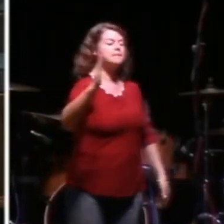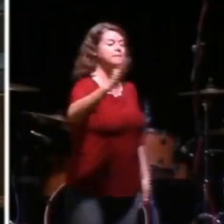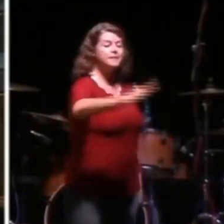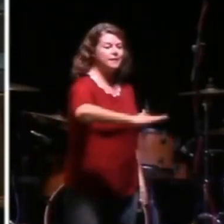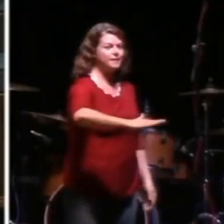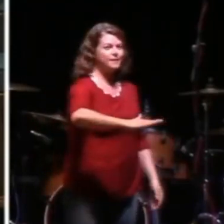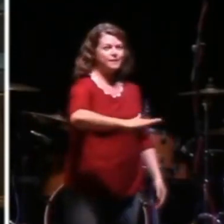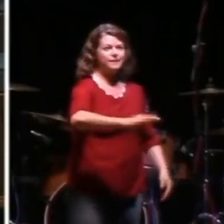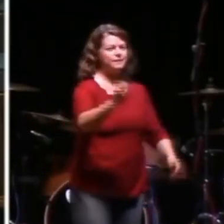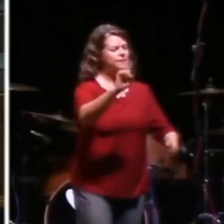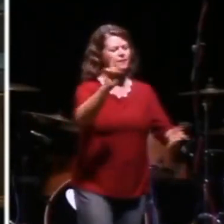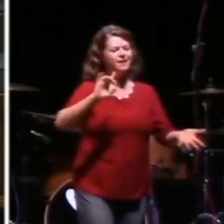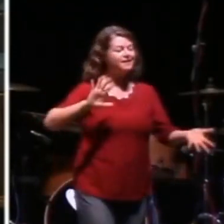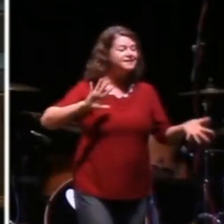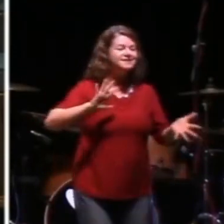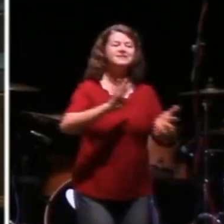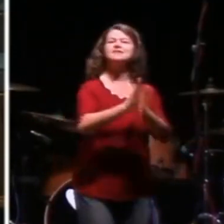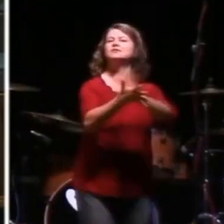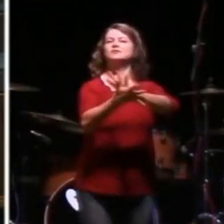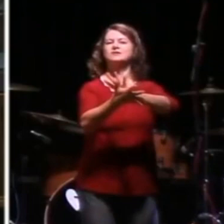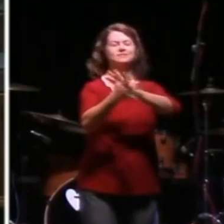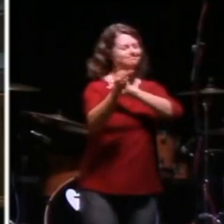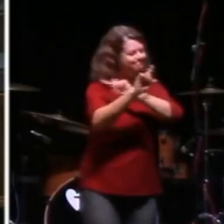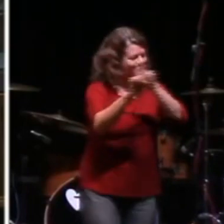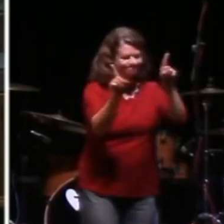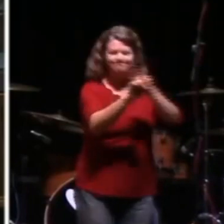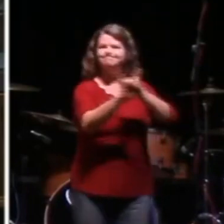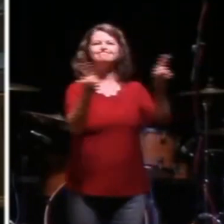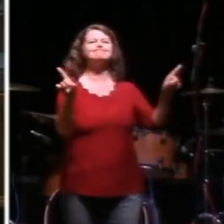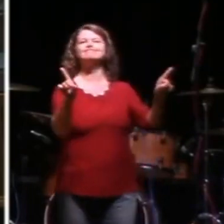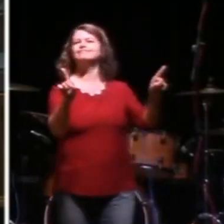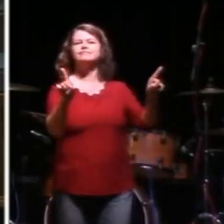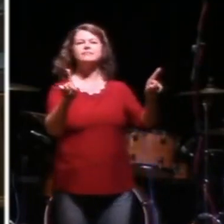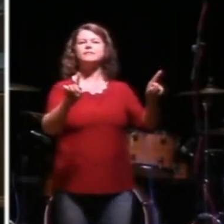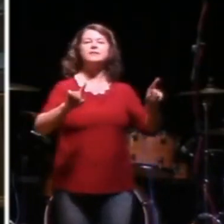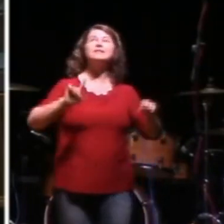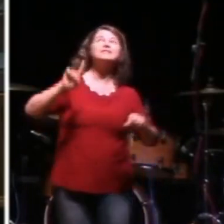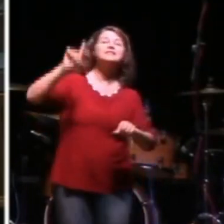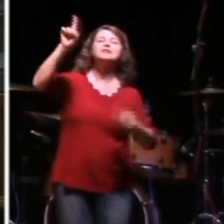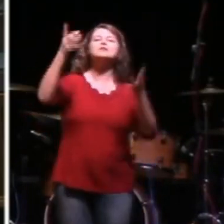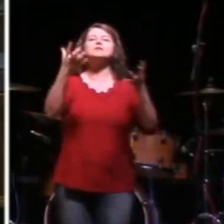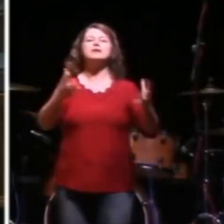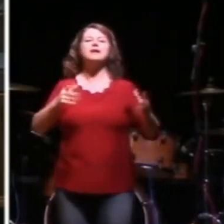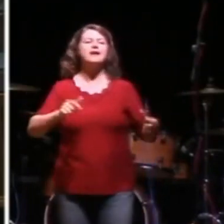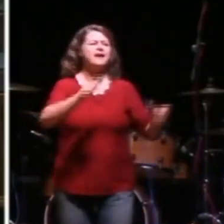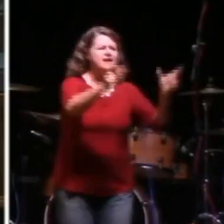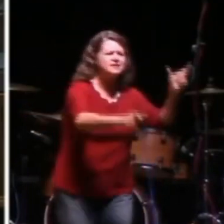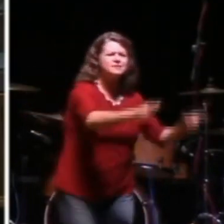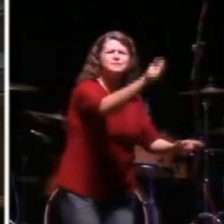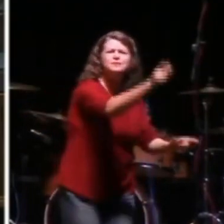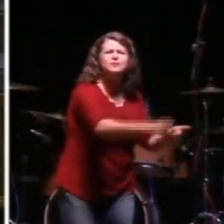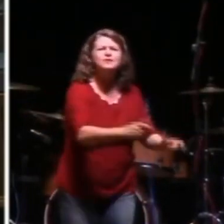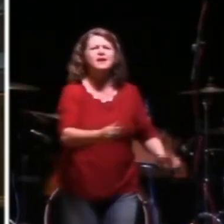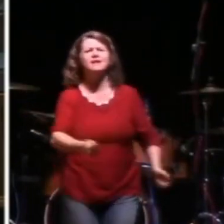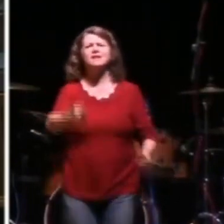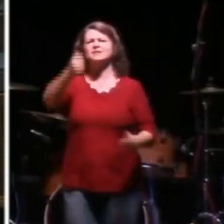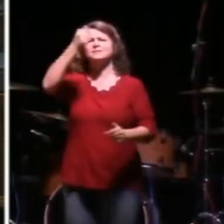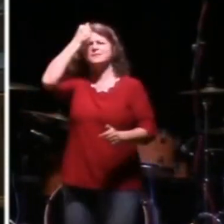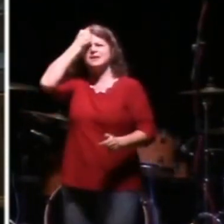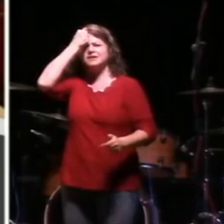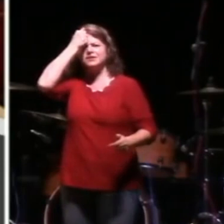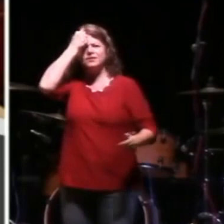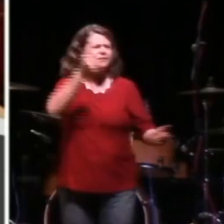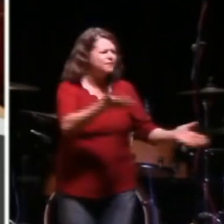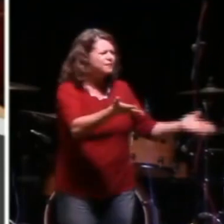não é que tá ser destruição que o homem não é isso gente é trazer ele de volta arrependimento é um convite arrependimento